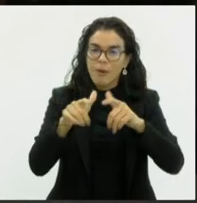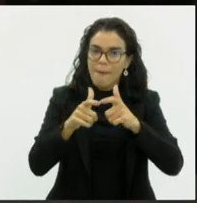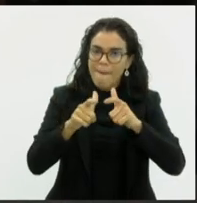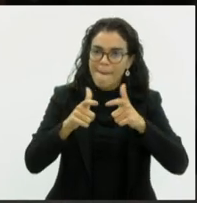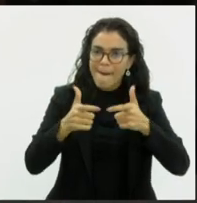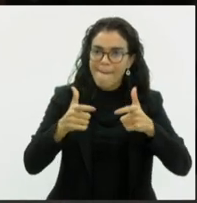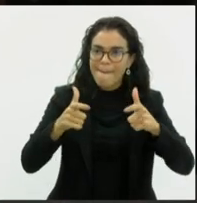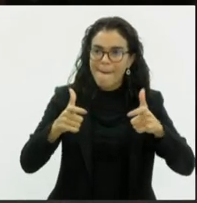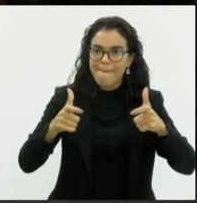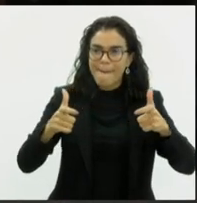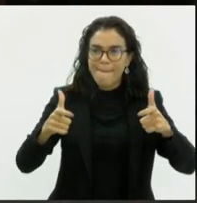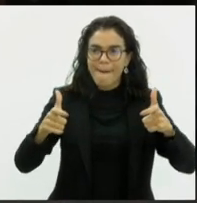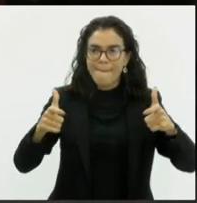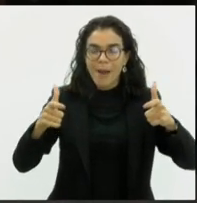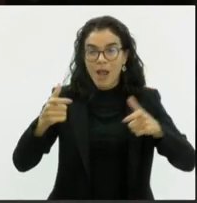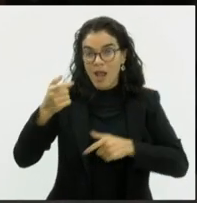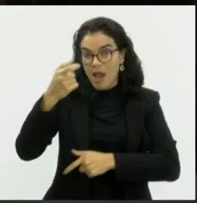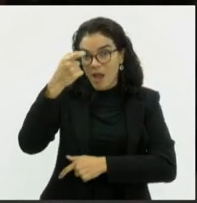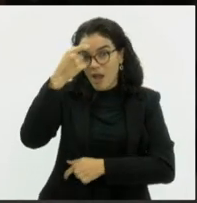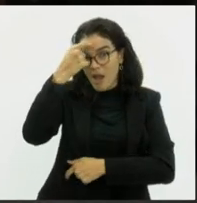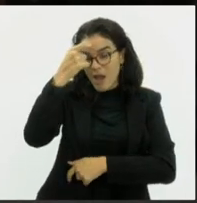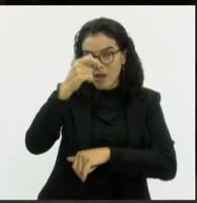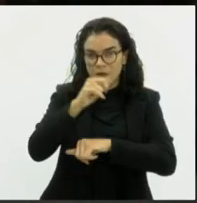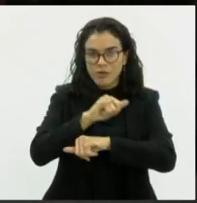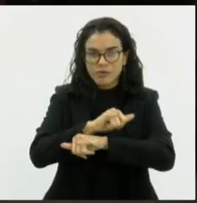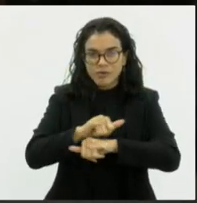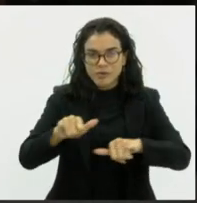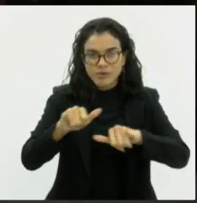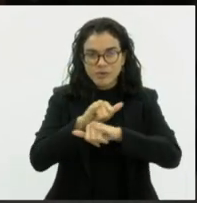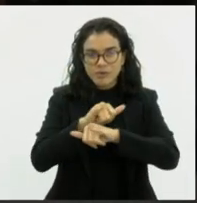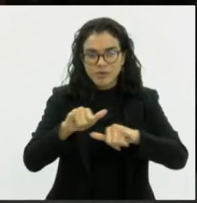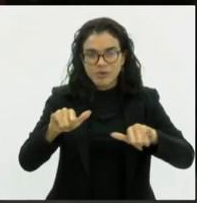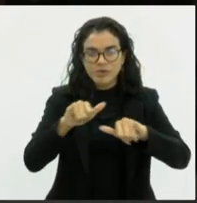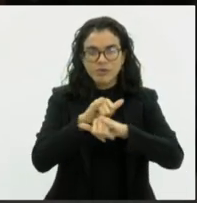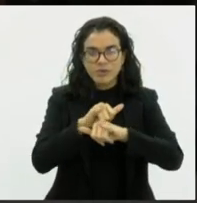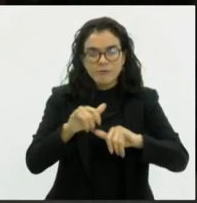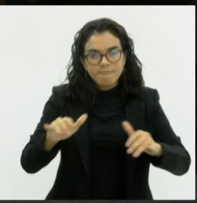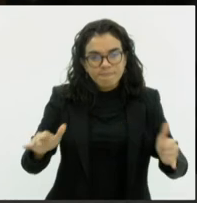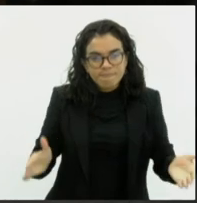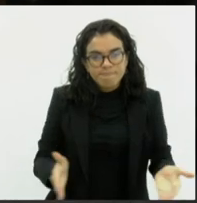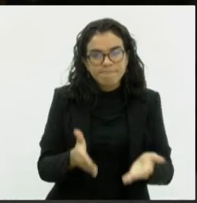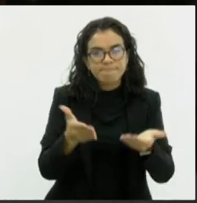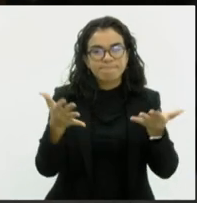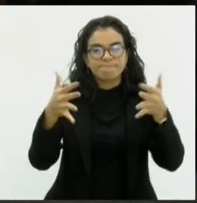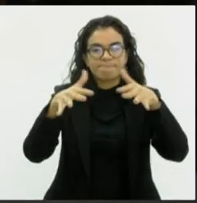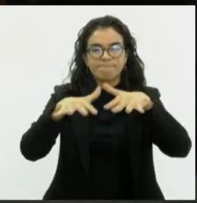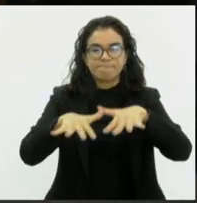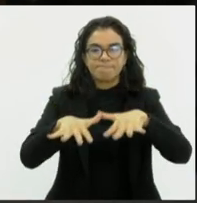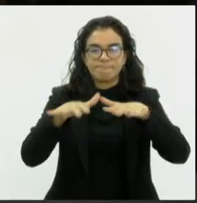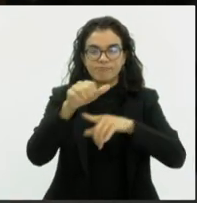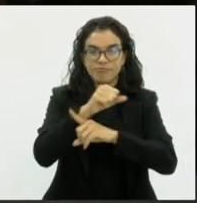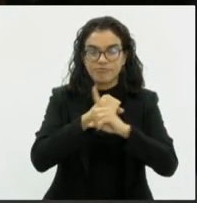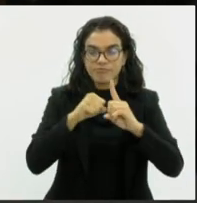aumentar a conscientização e promover a inclusão social.